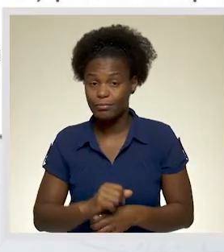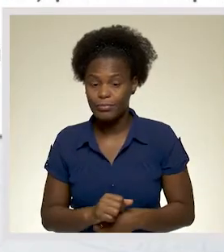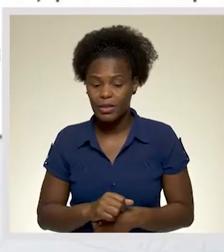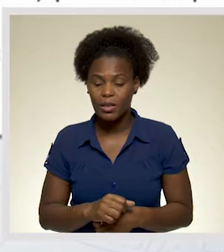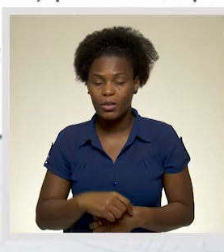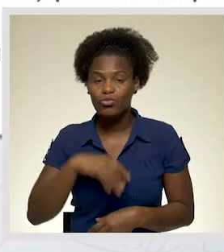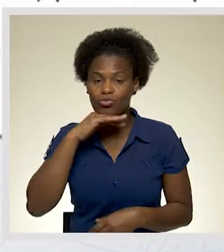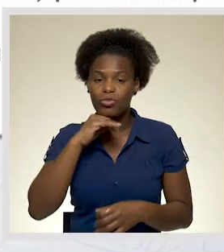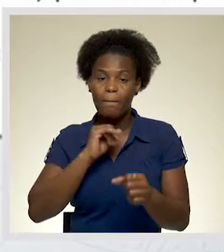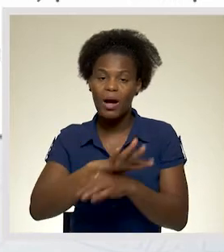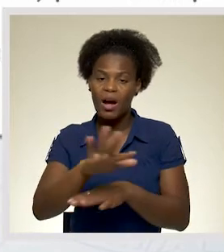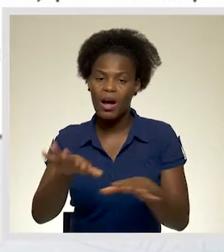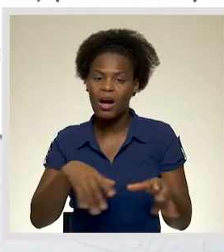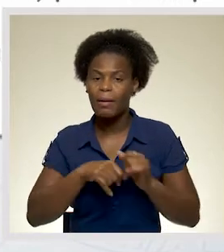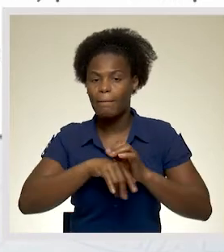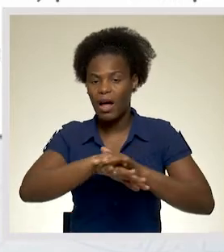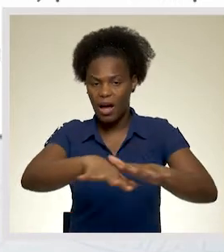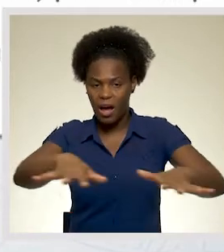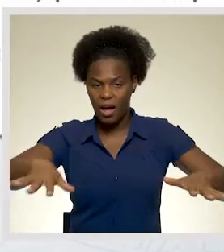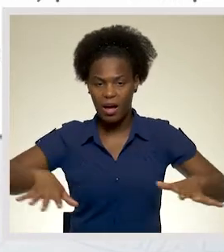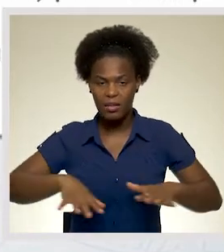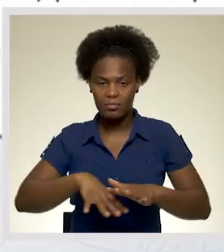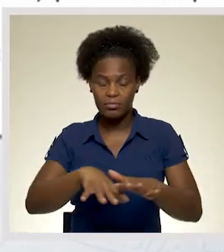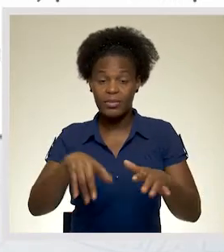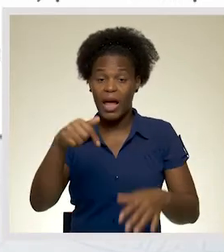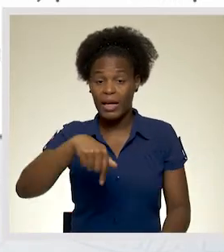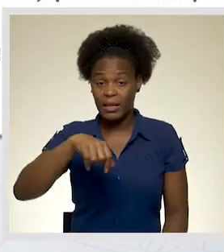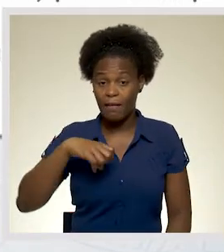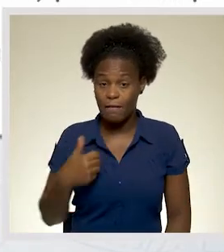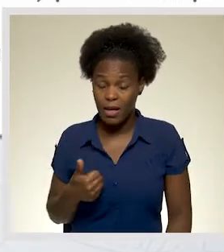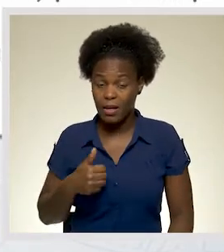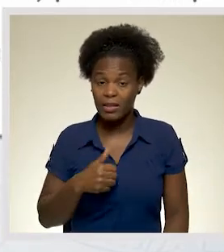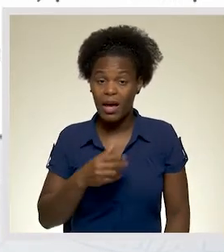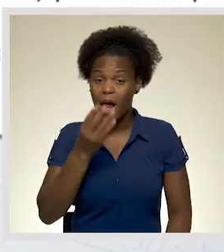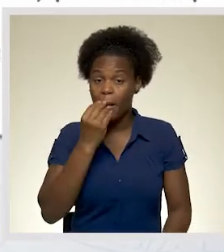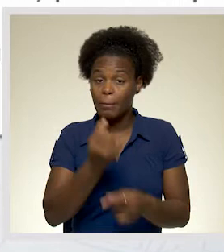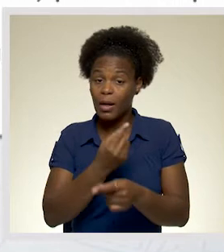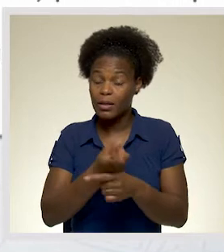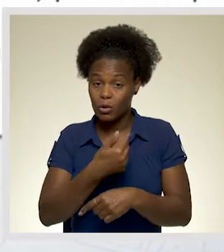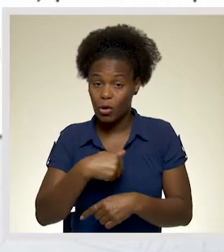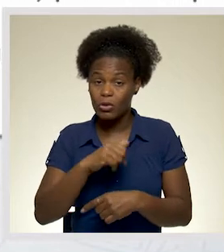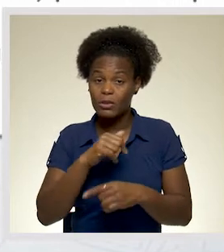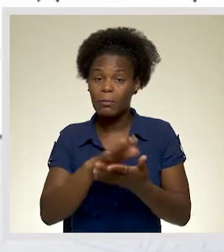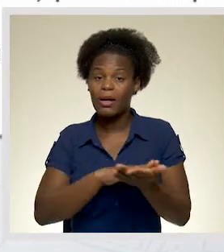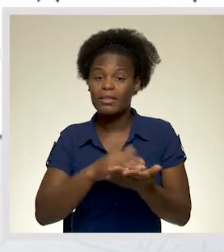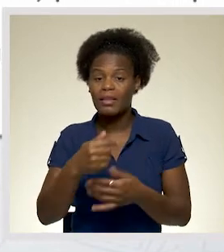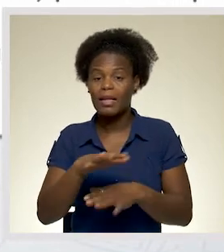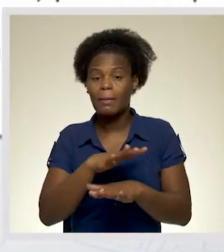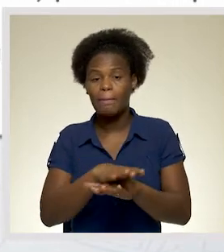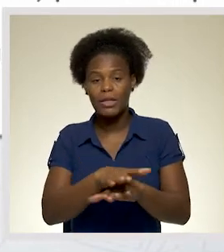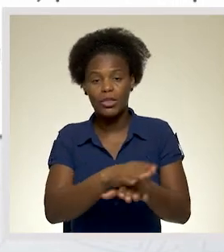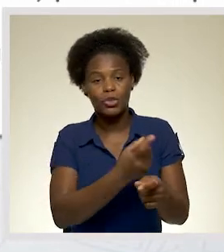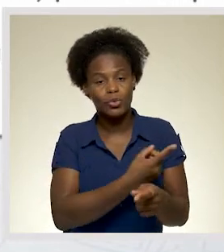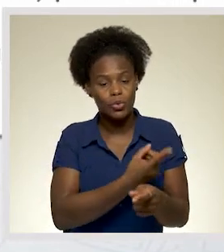Poluição do mar e das praias. Em Cabo Verde, a nossa alimentação é à base de peixes